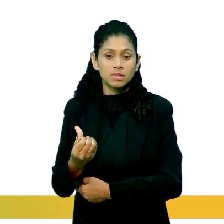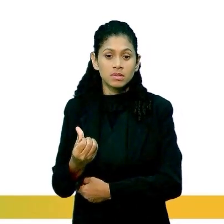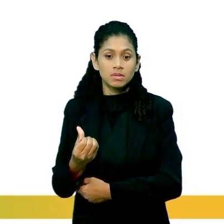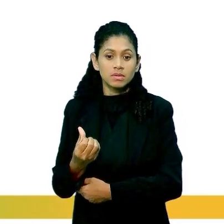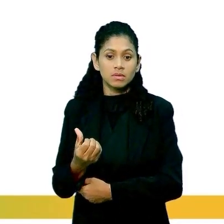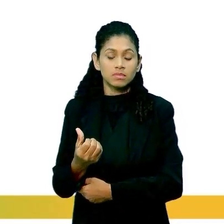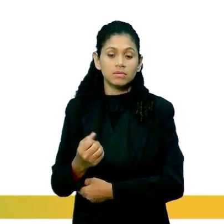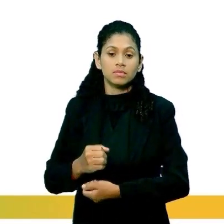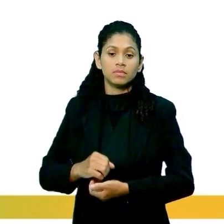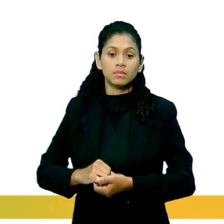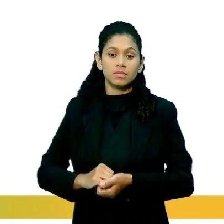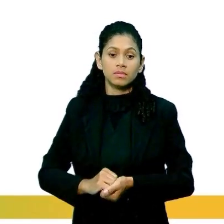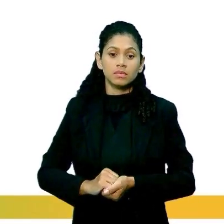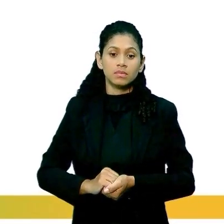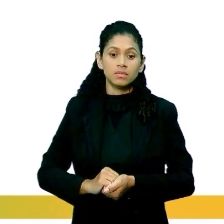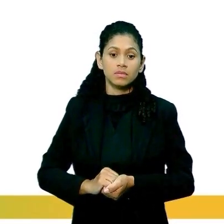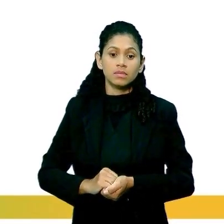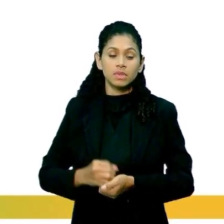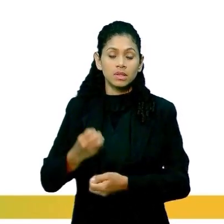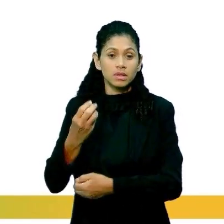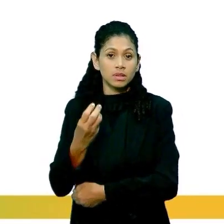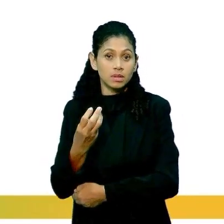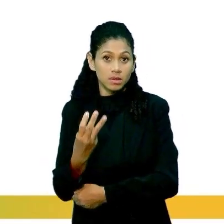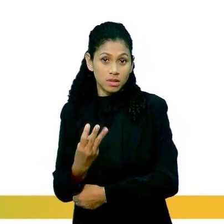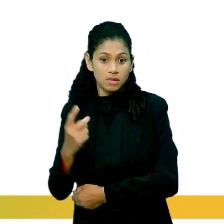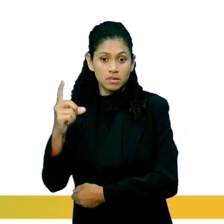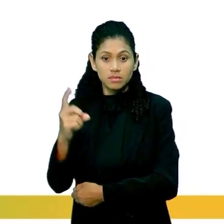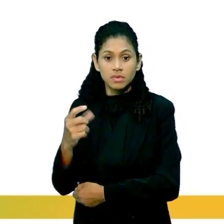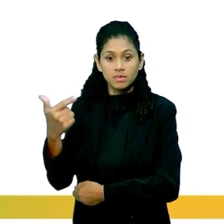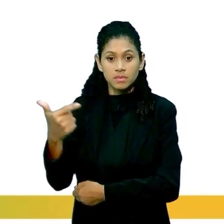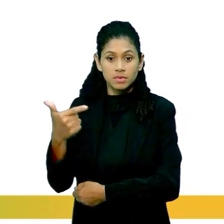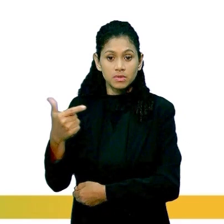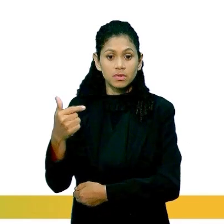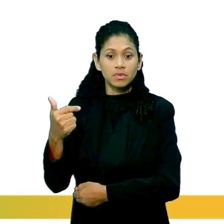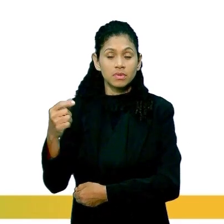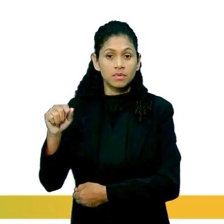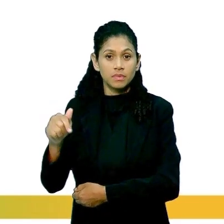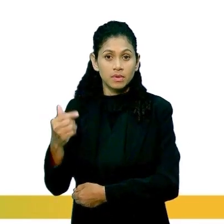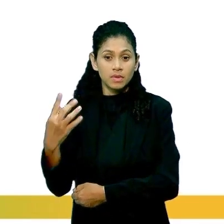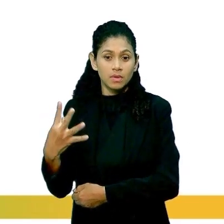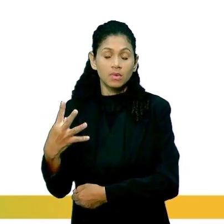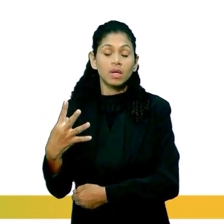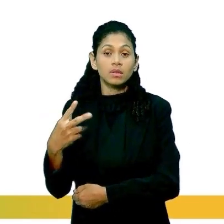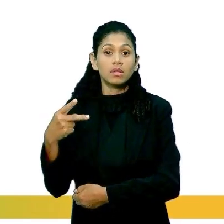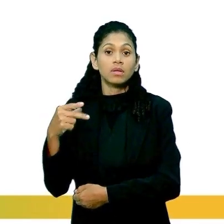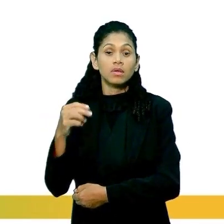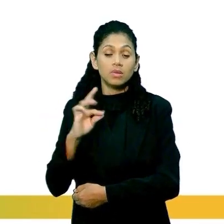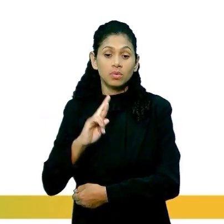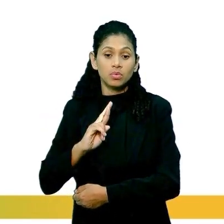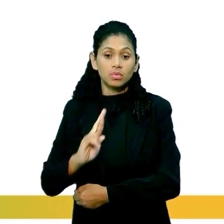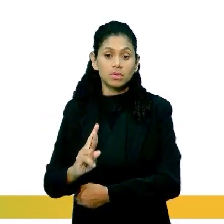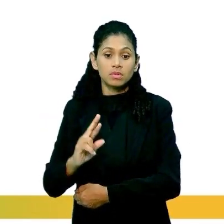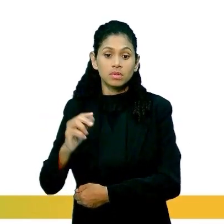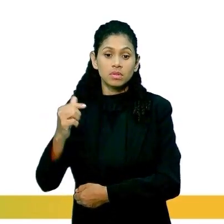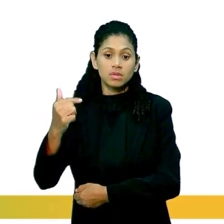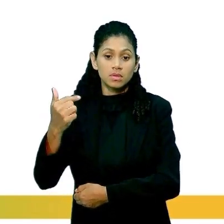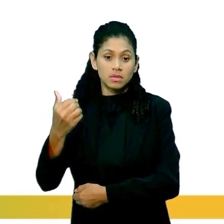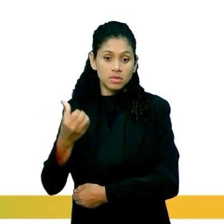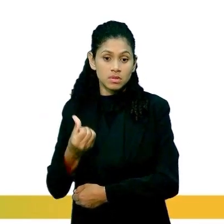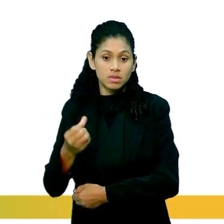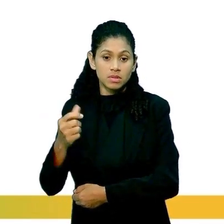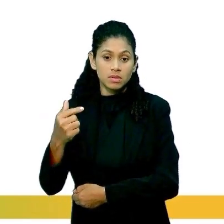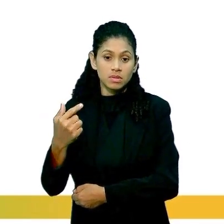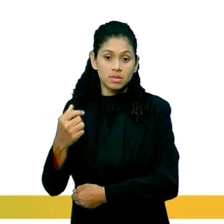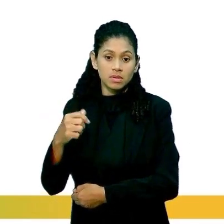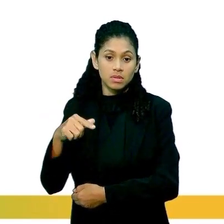são 3 moléculas, 3 mols é 3 vezes 22,4. Isso vai dar um volume de 67,2 litros de gás